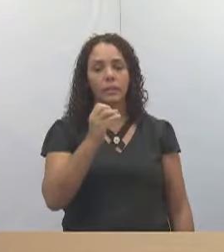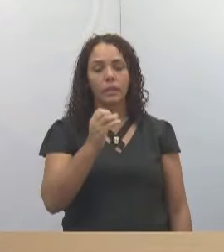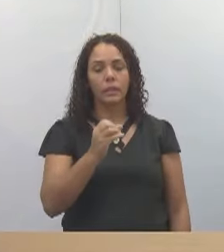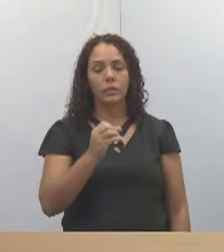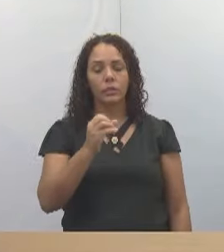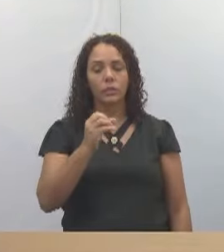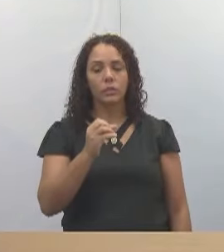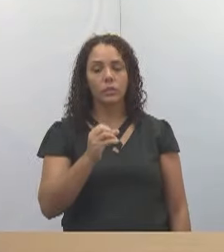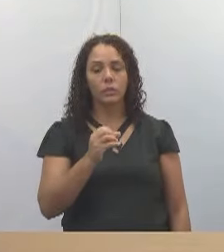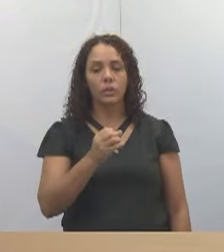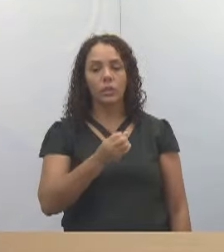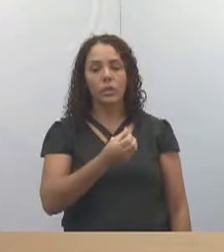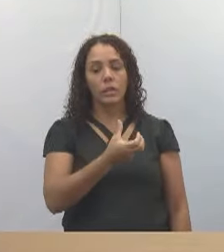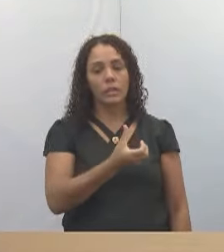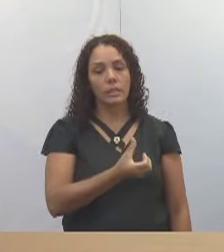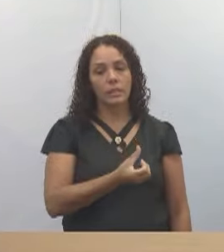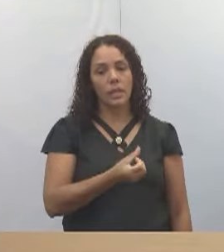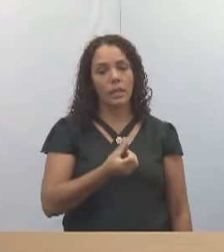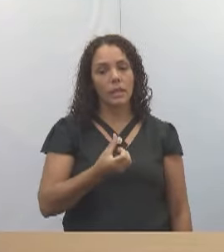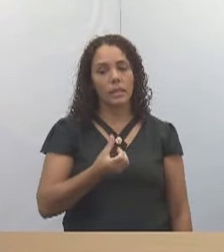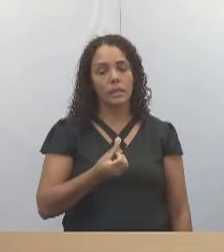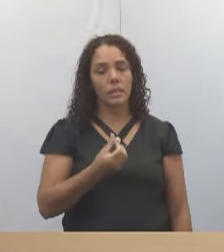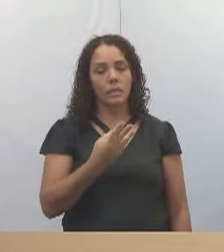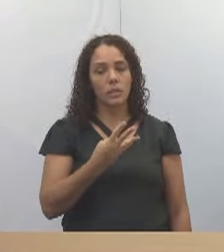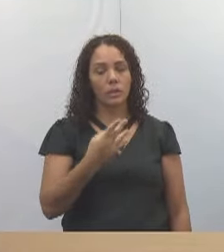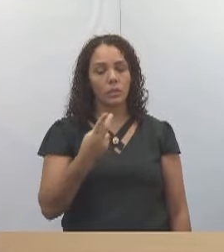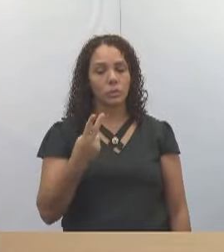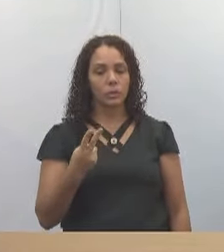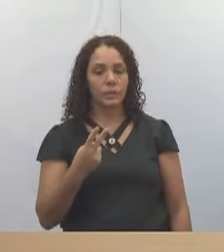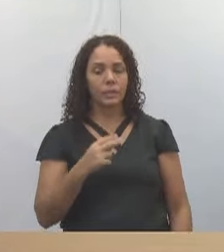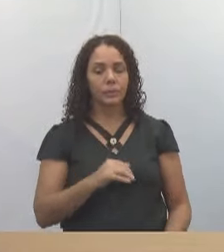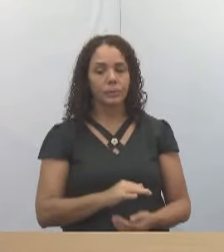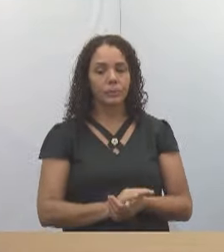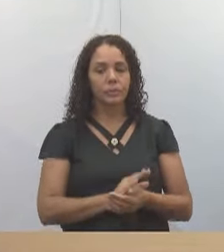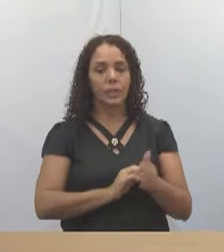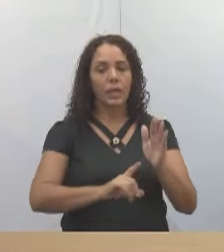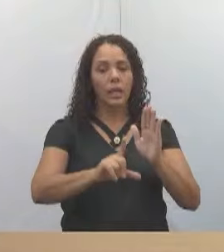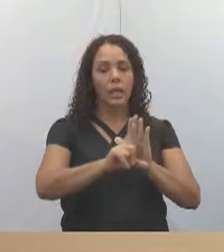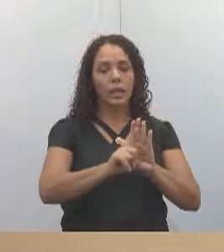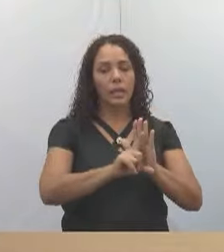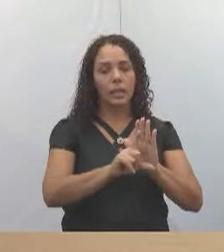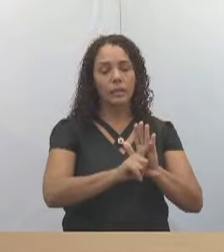091/8/11/2021, da Câmara Municipal de Jacareí. Lei número